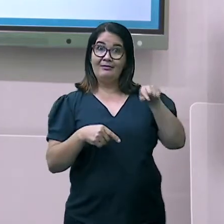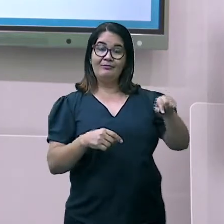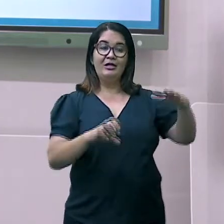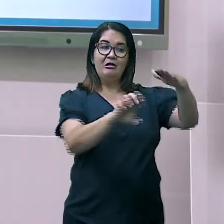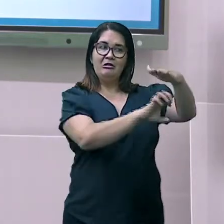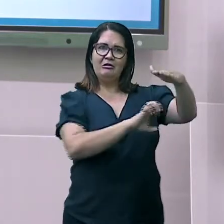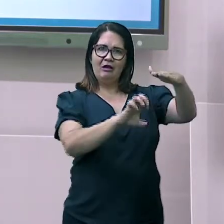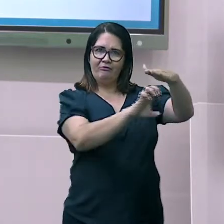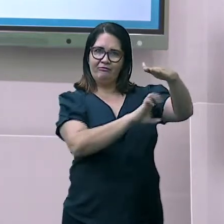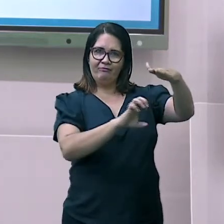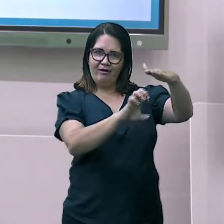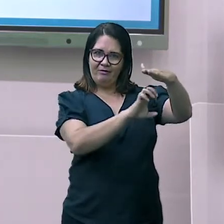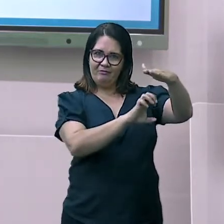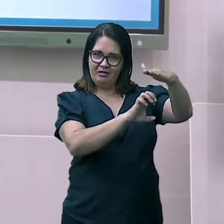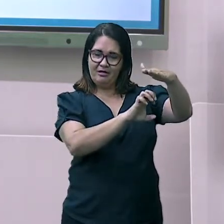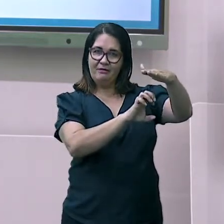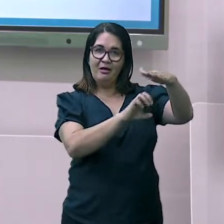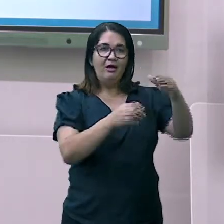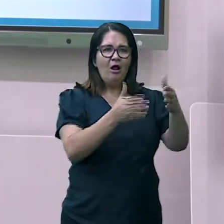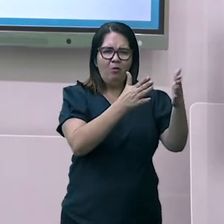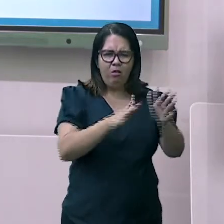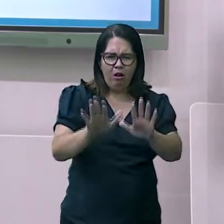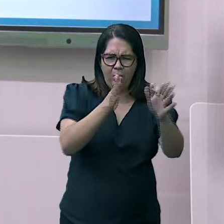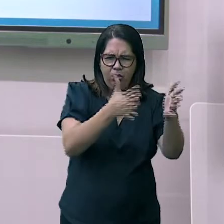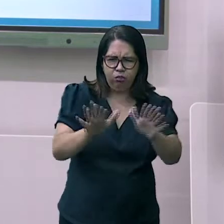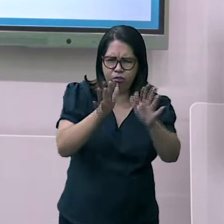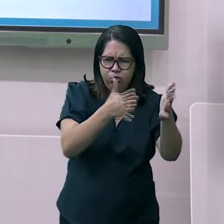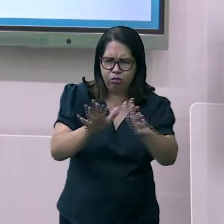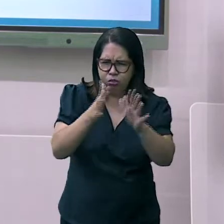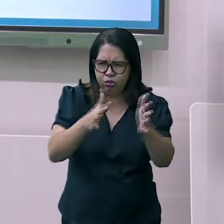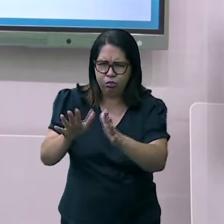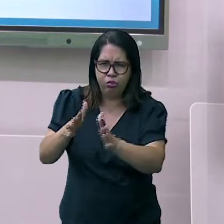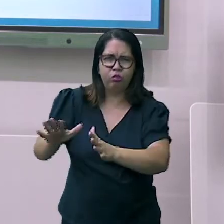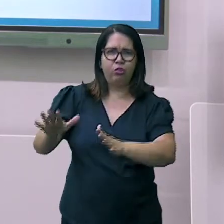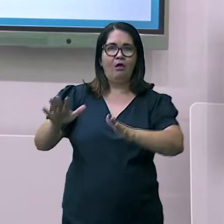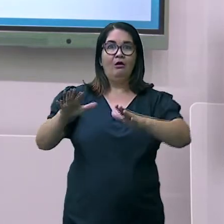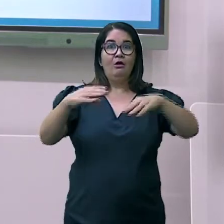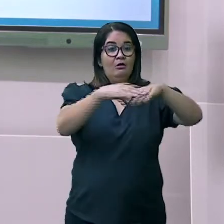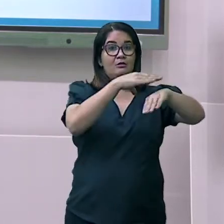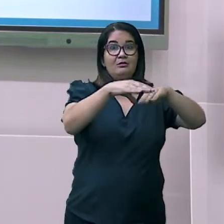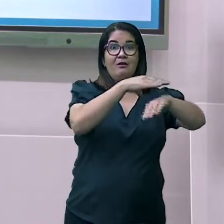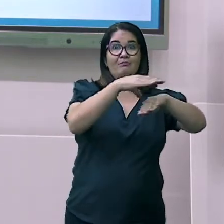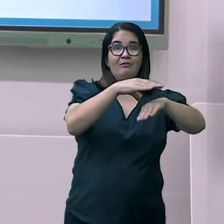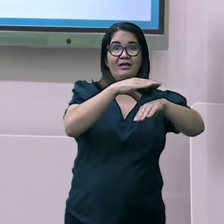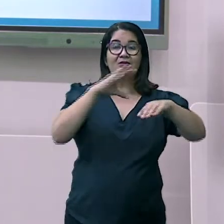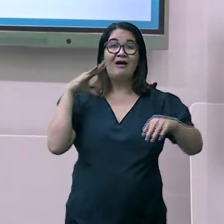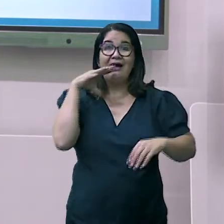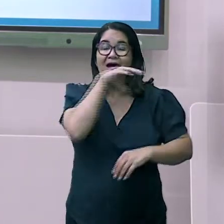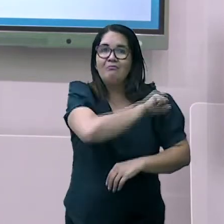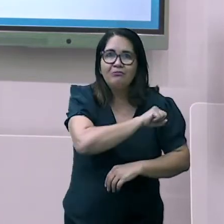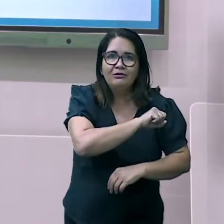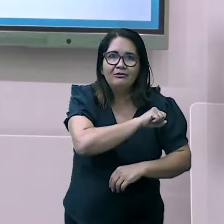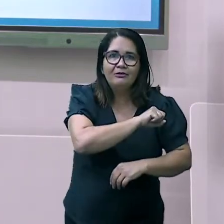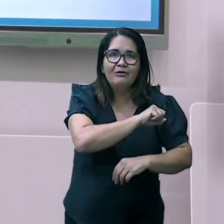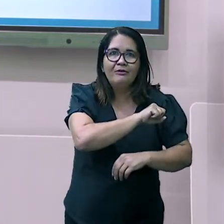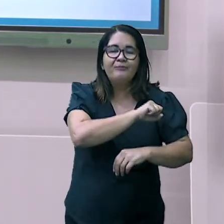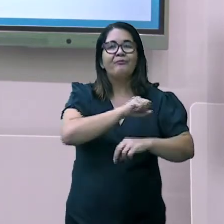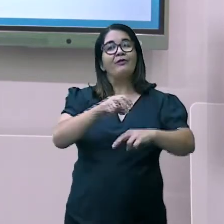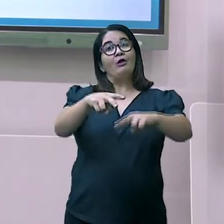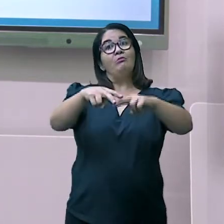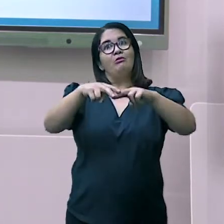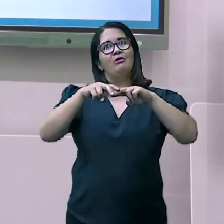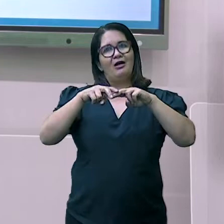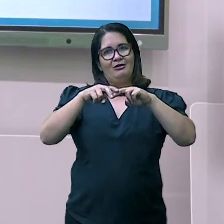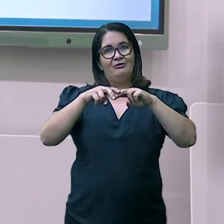sapato em algumas horas. Assim como os alfaiates, ainda nos dias de hoje,